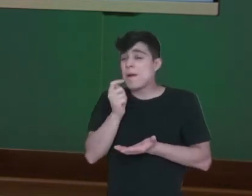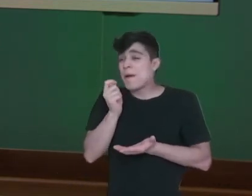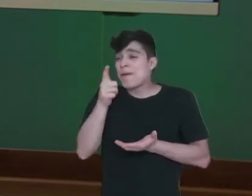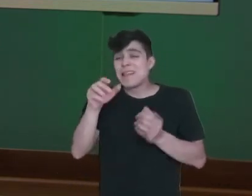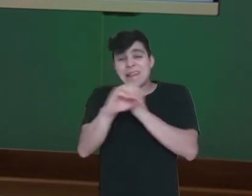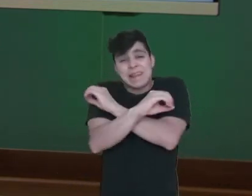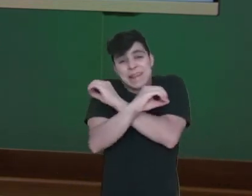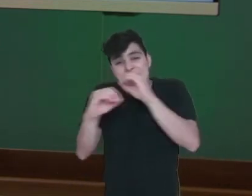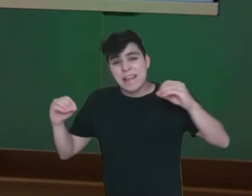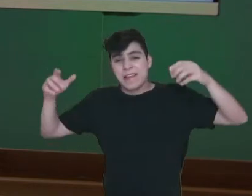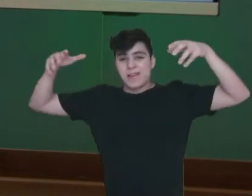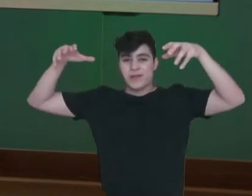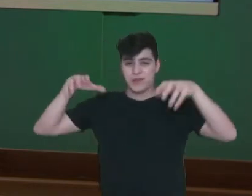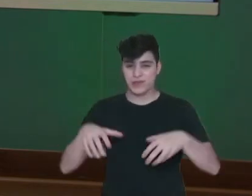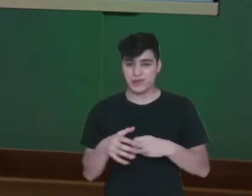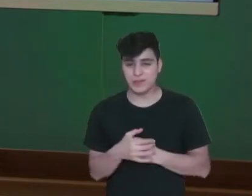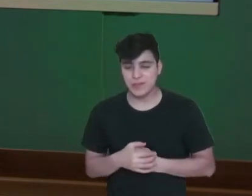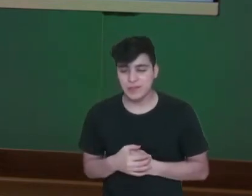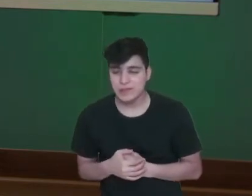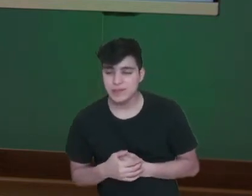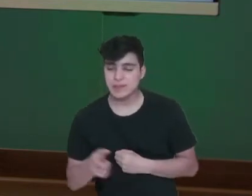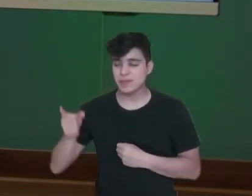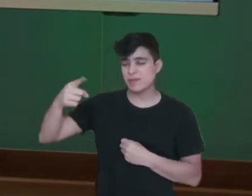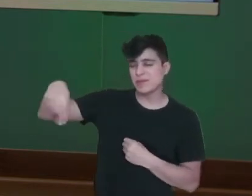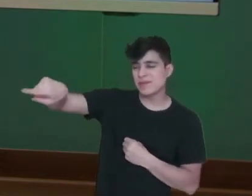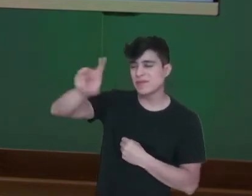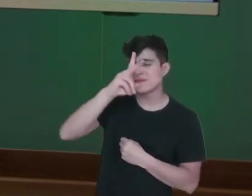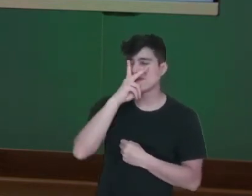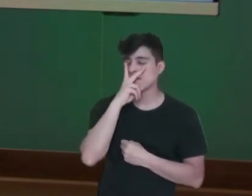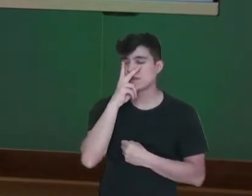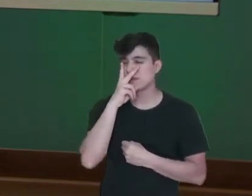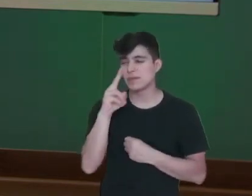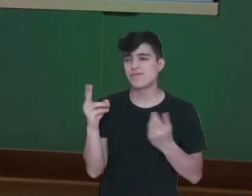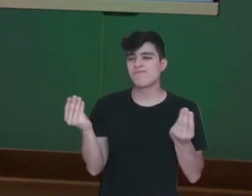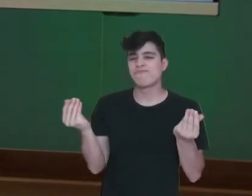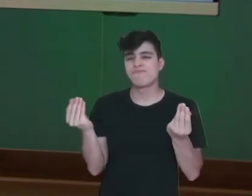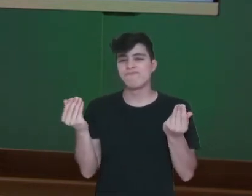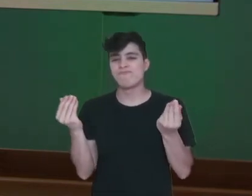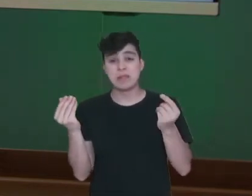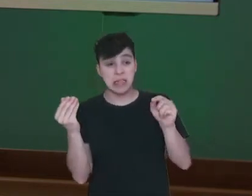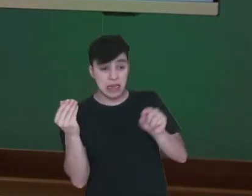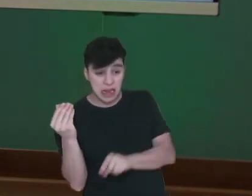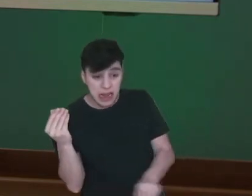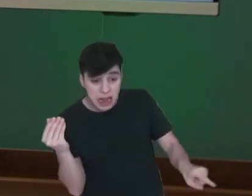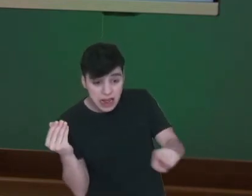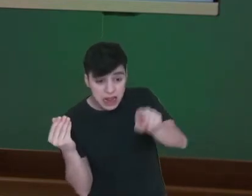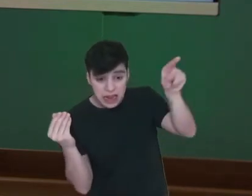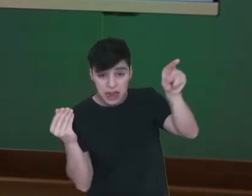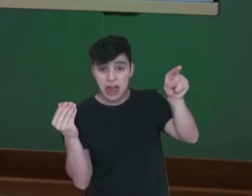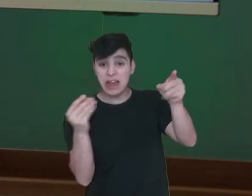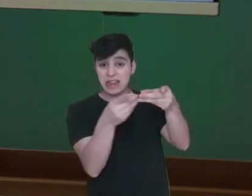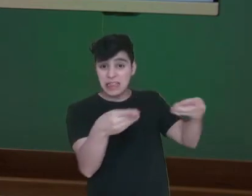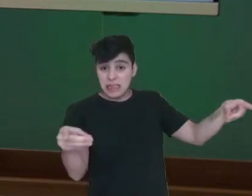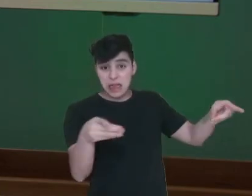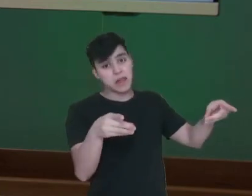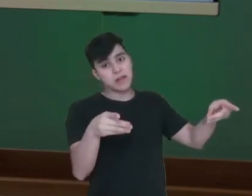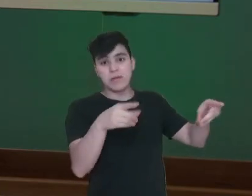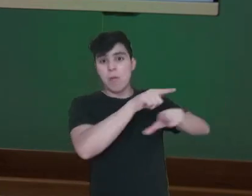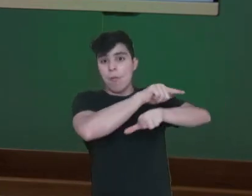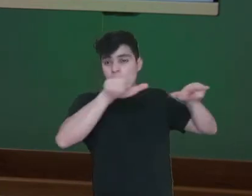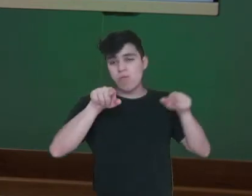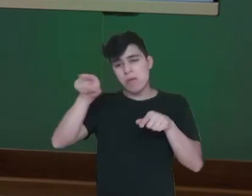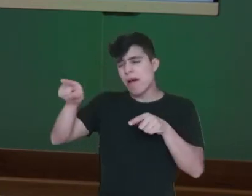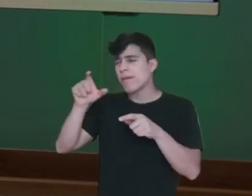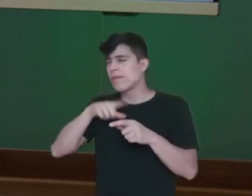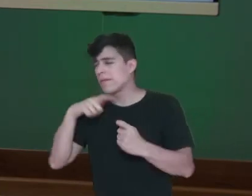quase sem chuva, né? Ele só não é menos chuvoso do que as regiões de deserto. Então, uma característica importante